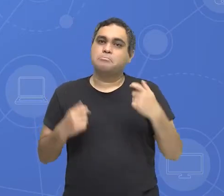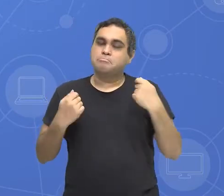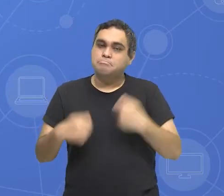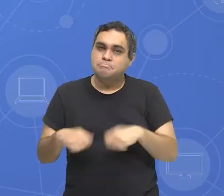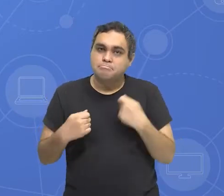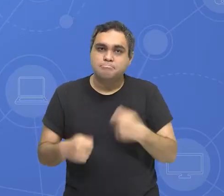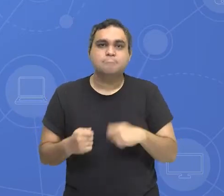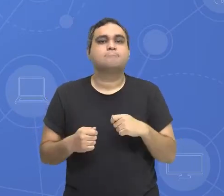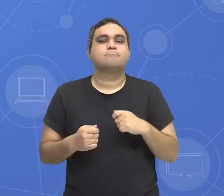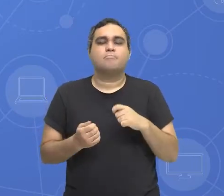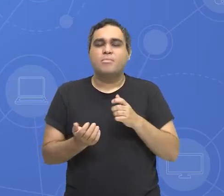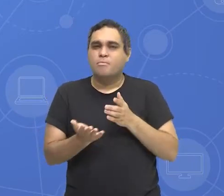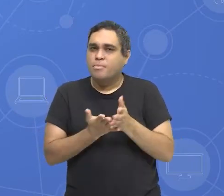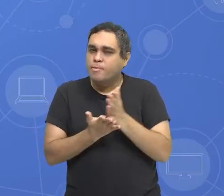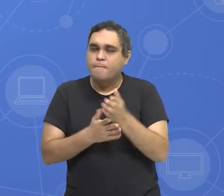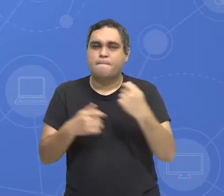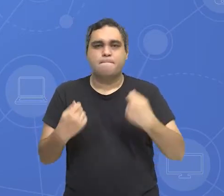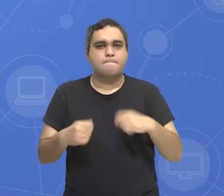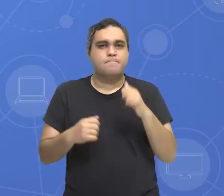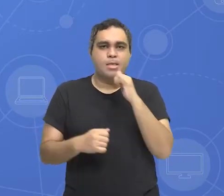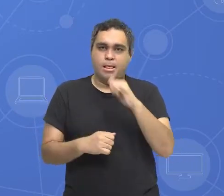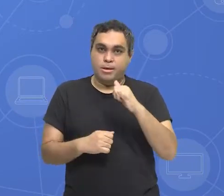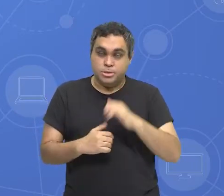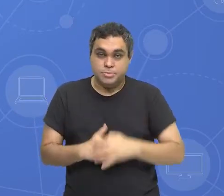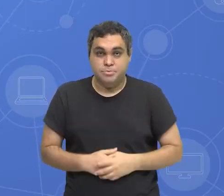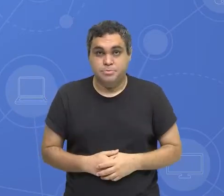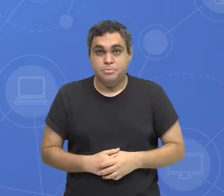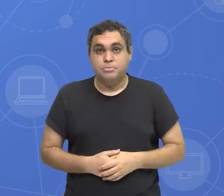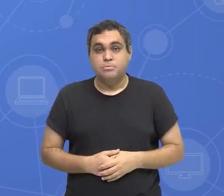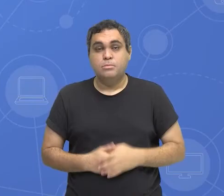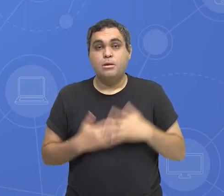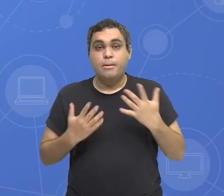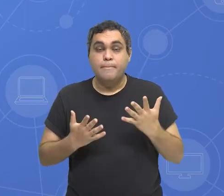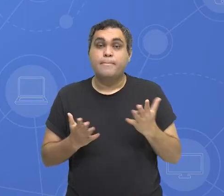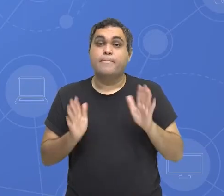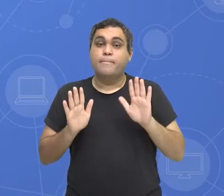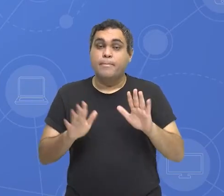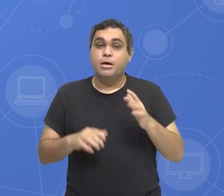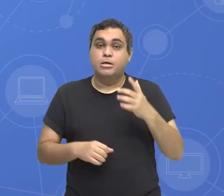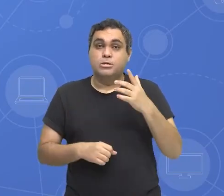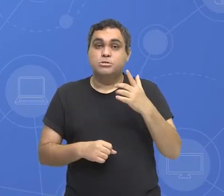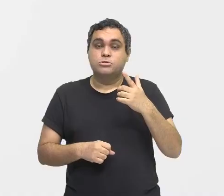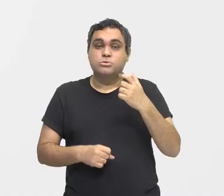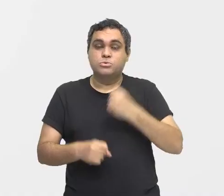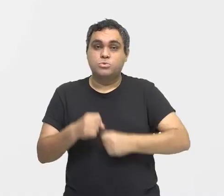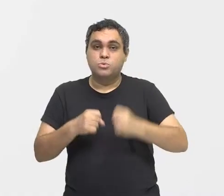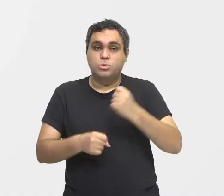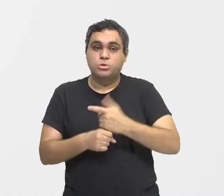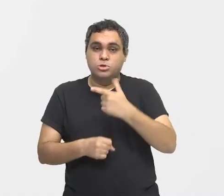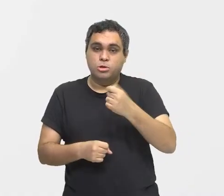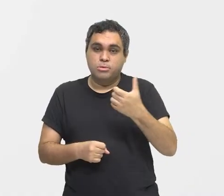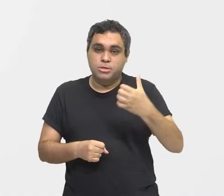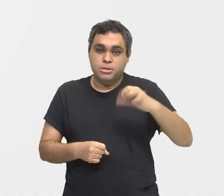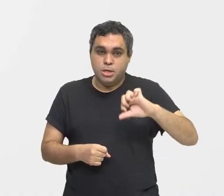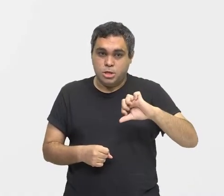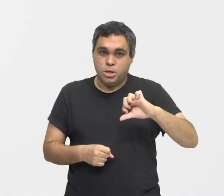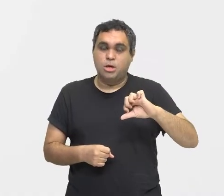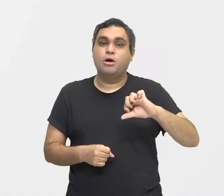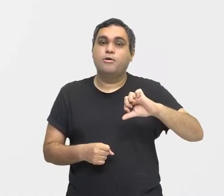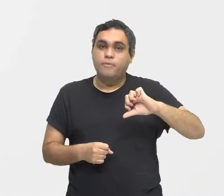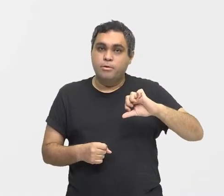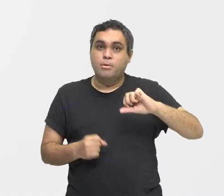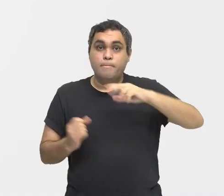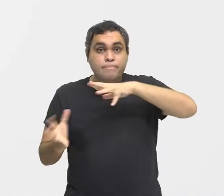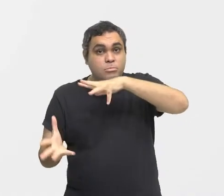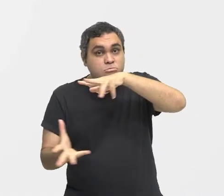as eólicas e assim sucessivamente. Agora, no ano de 2019, o Brasil, ainda no Fórum Econômico